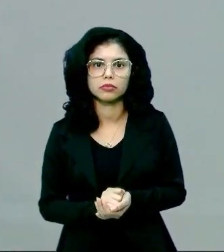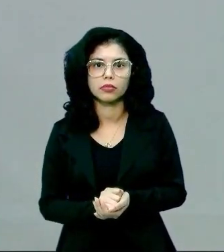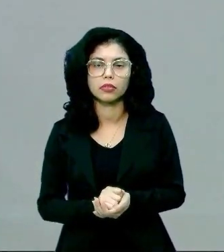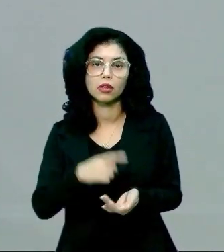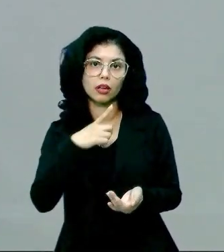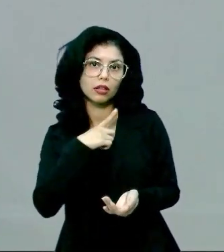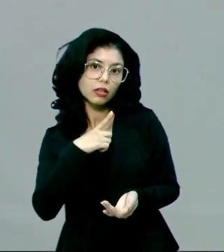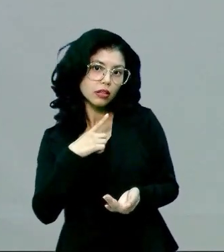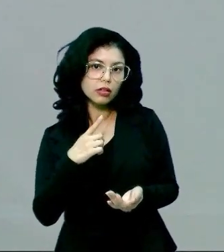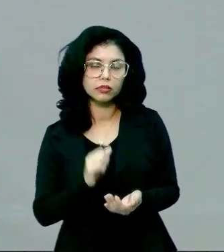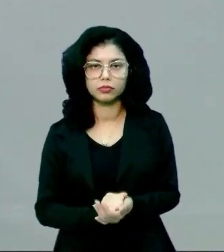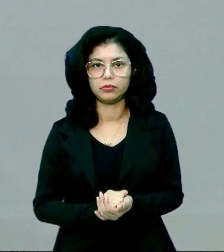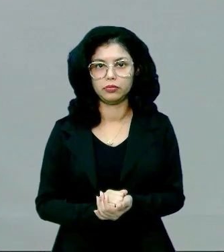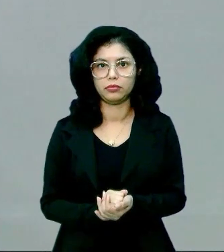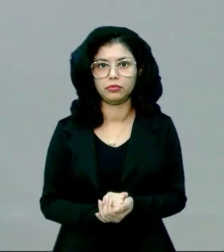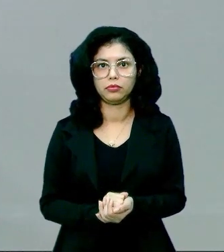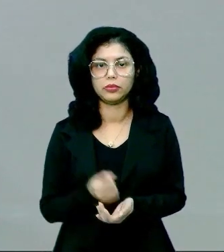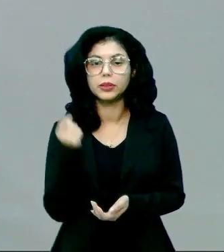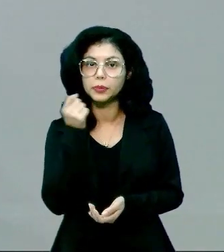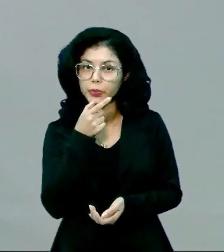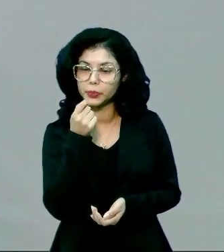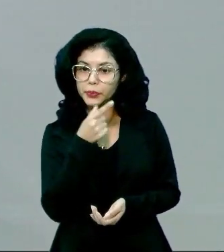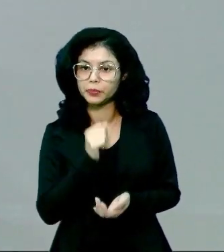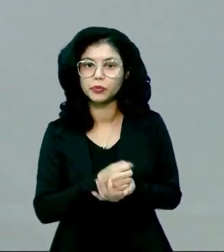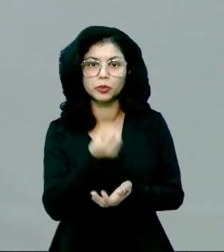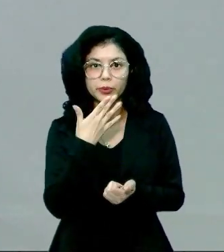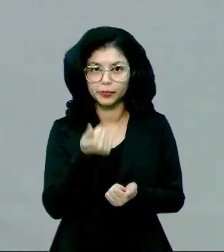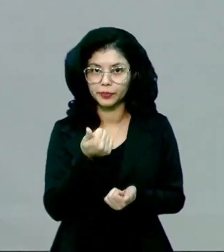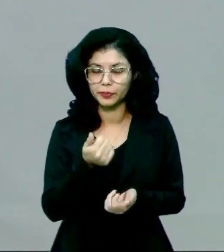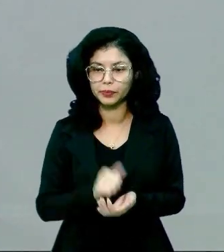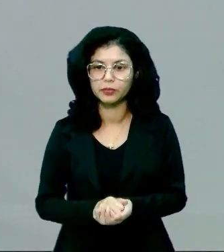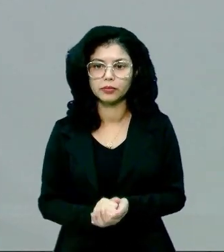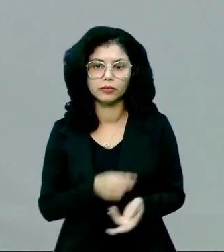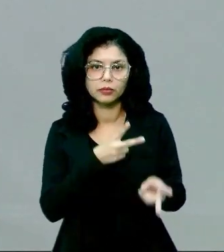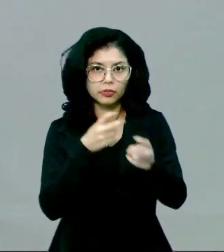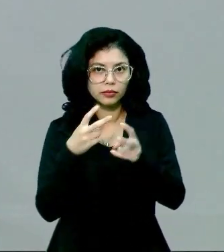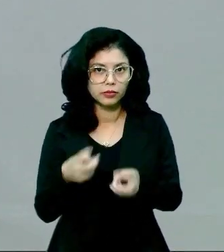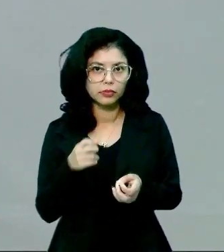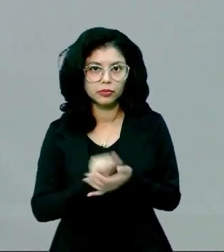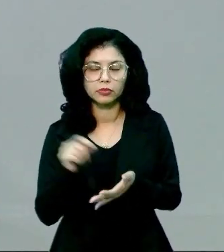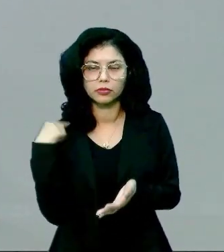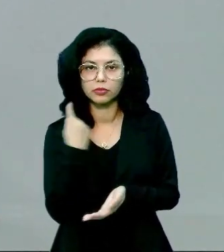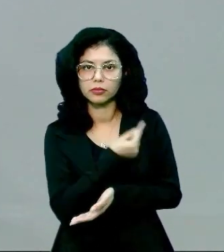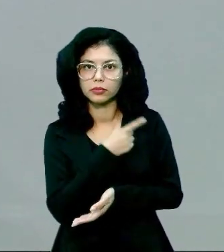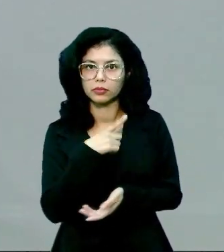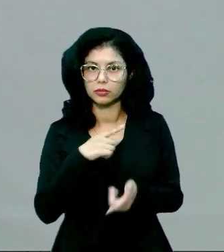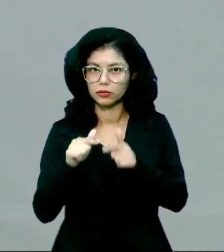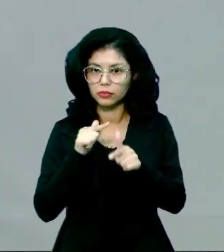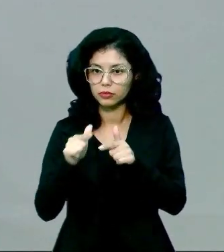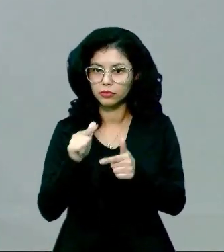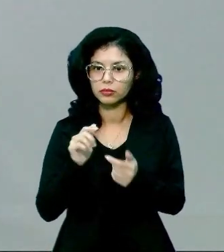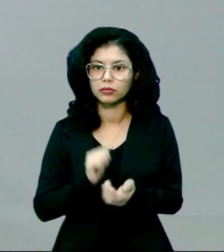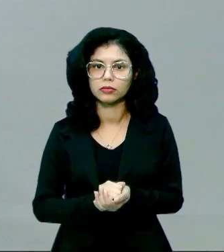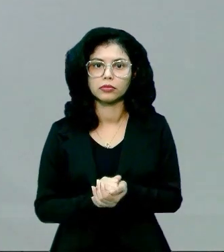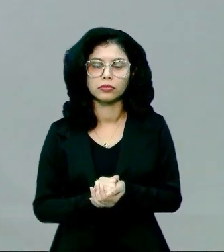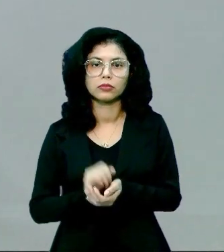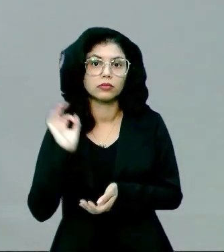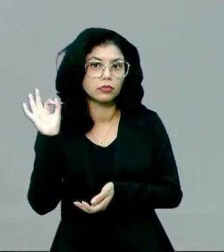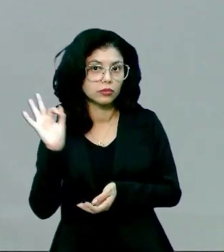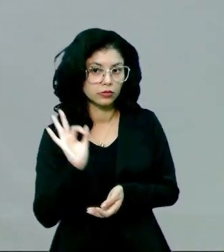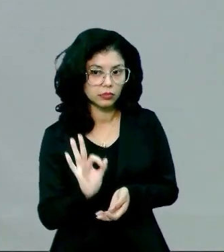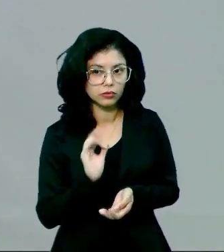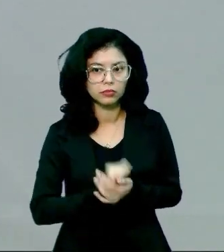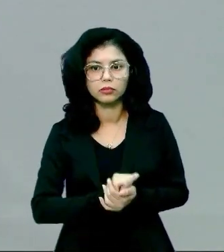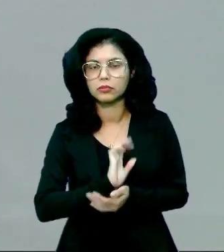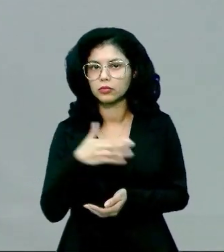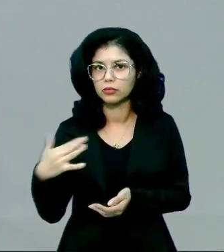ela tem suas pegadinhas, tudo bem? Então, observe que a gente está trabalhando com porcentagem.